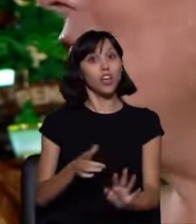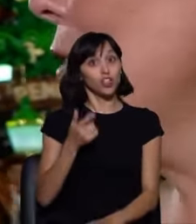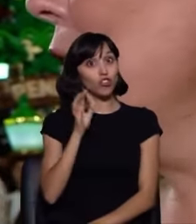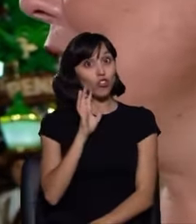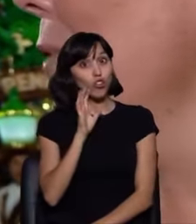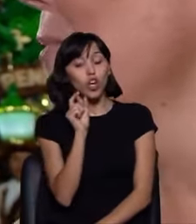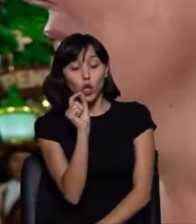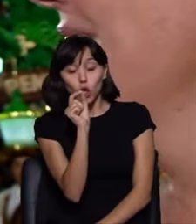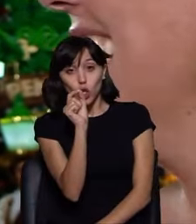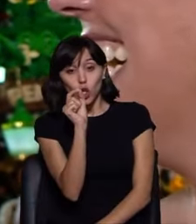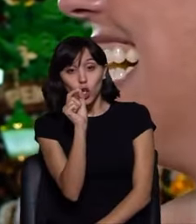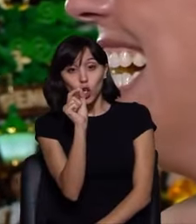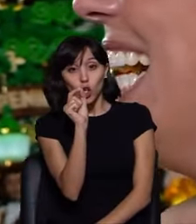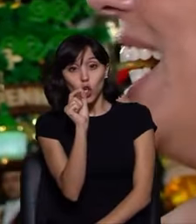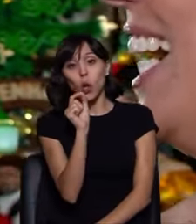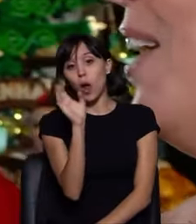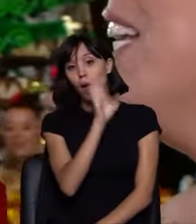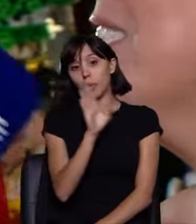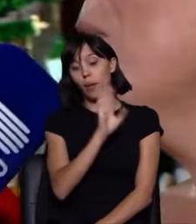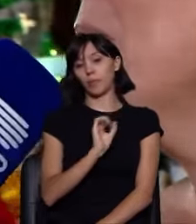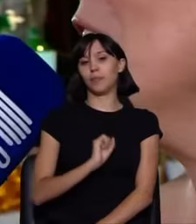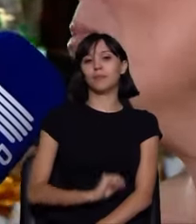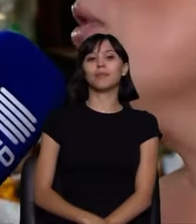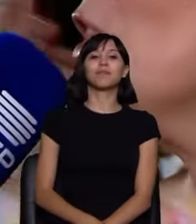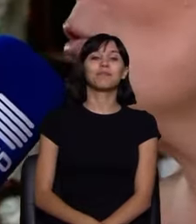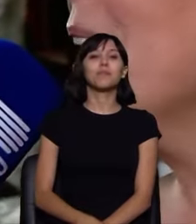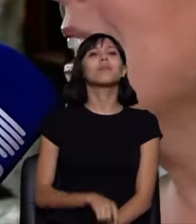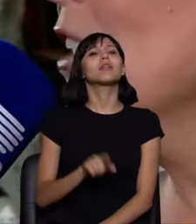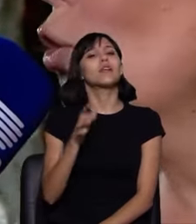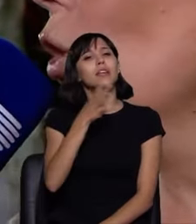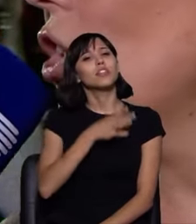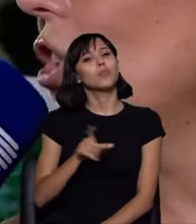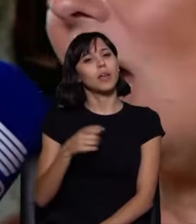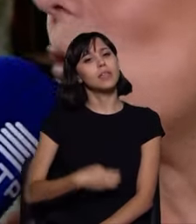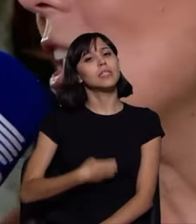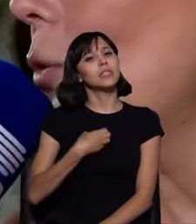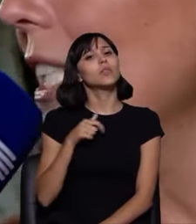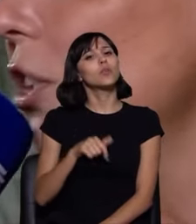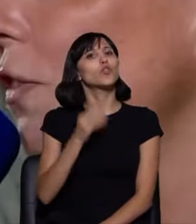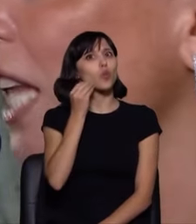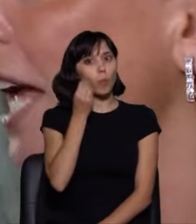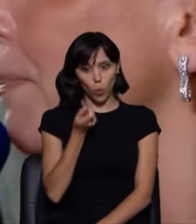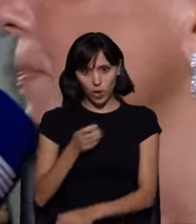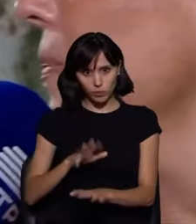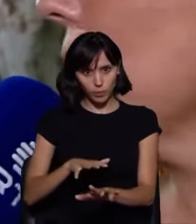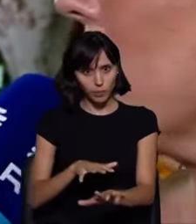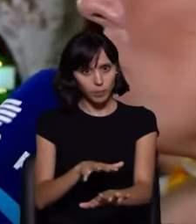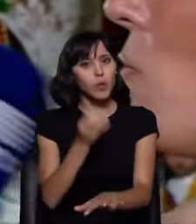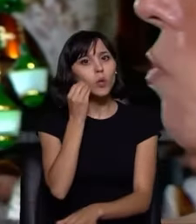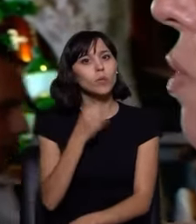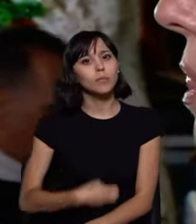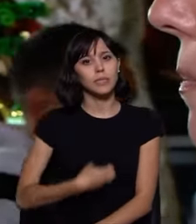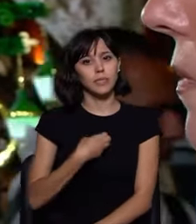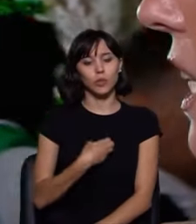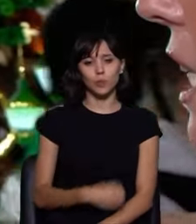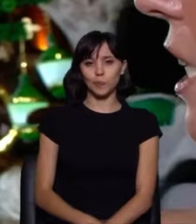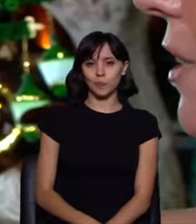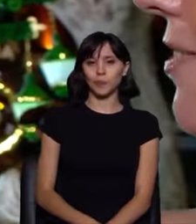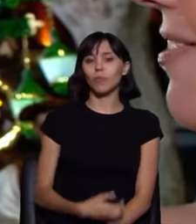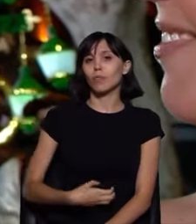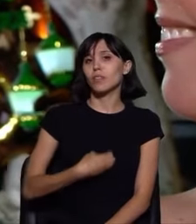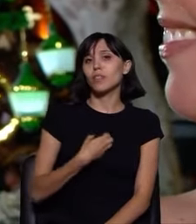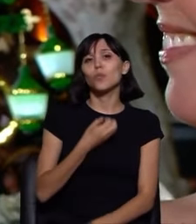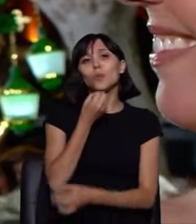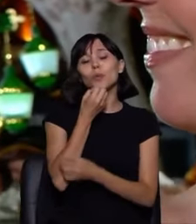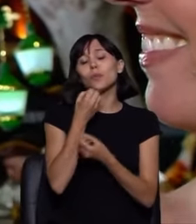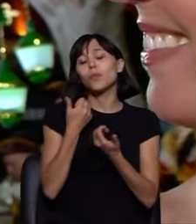feijãozinho. Deste feijão. Que é para ficar já habituado. Olha, Salomé, diz-me uma coisa, como é que te sentes hoje? Já quase a desfilar. Sinto-me